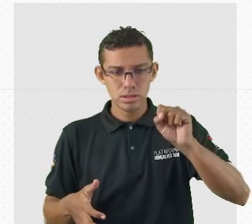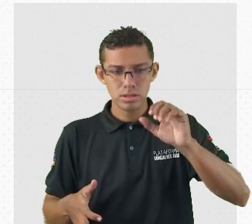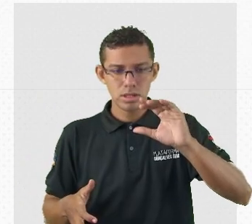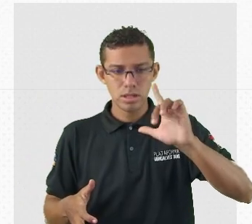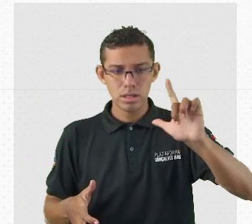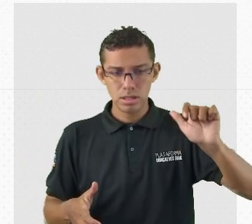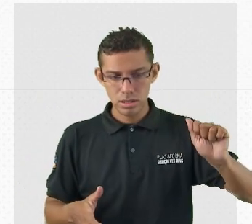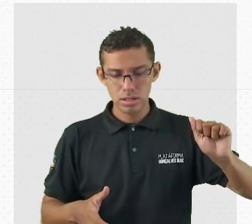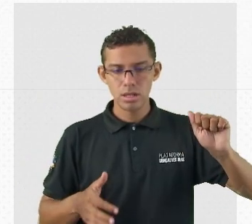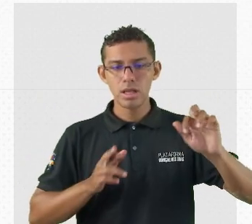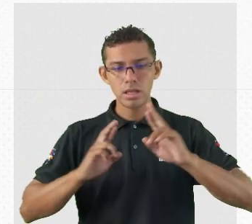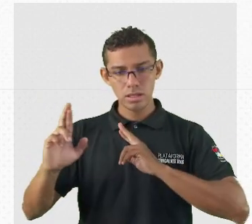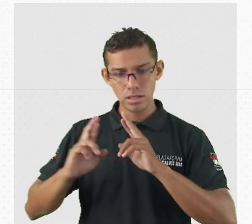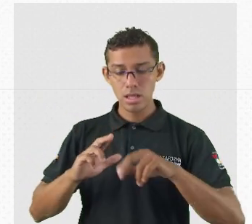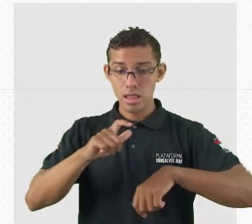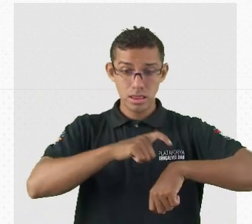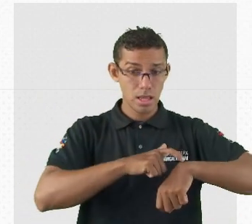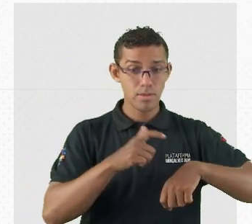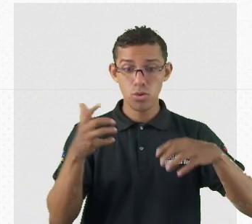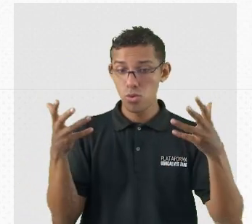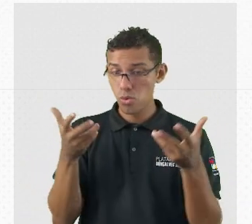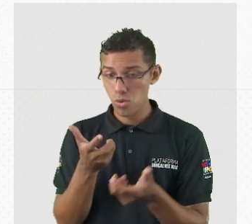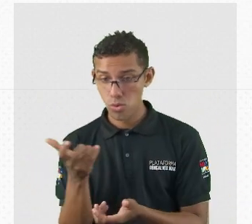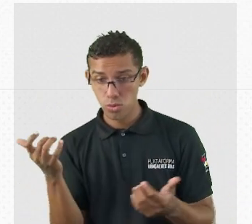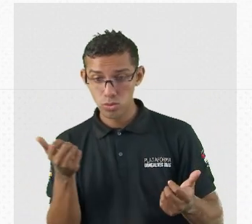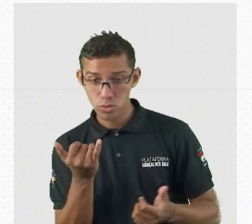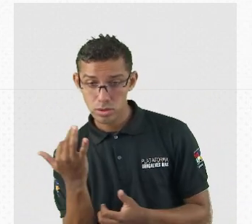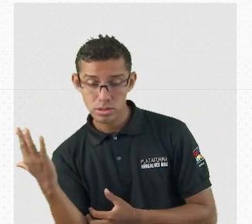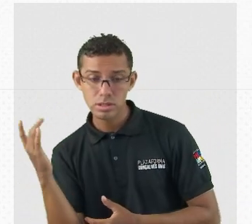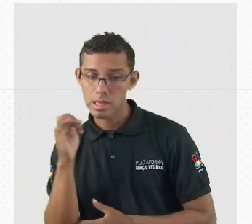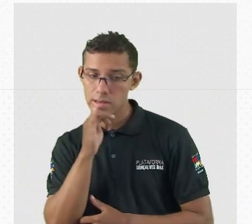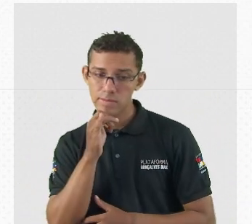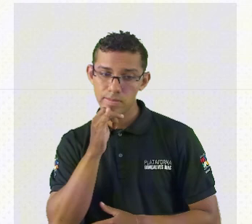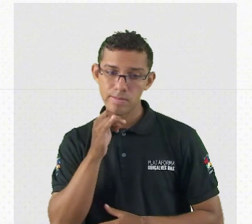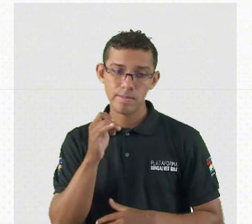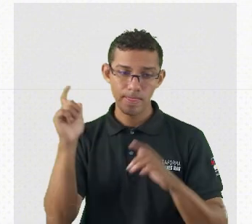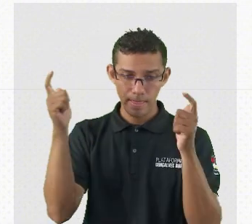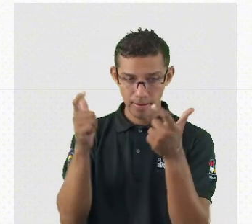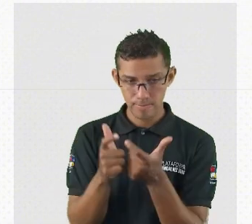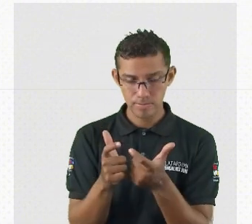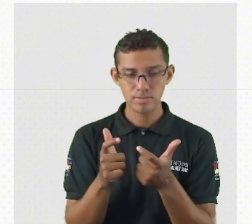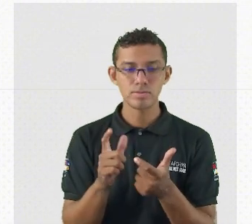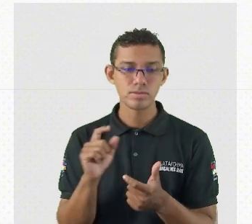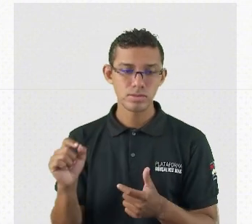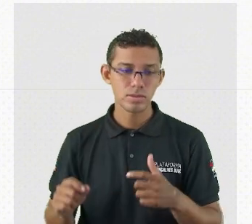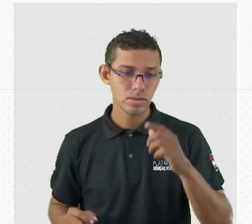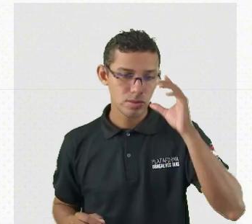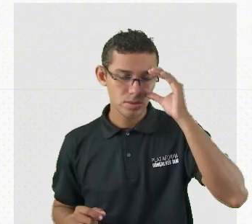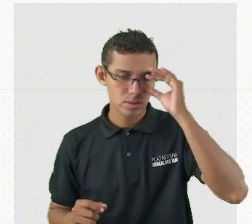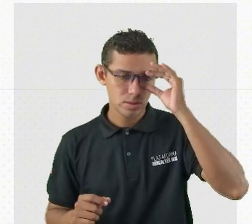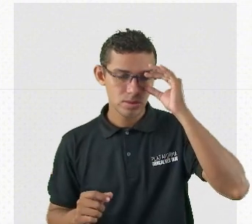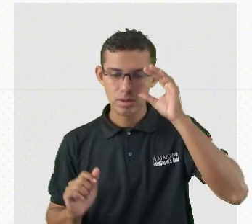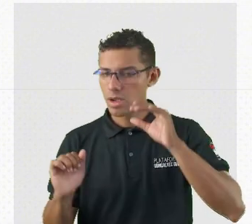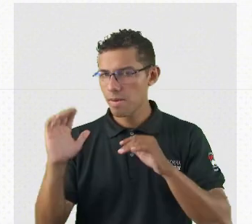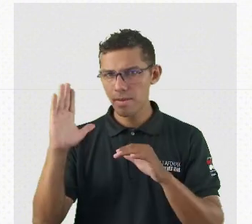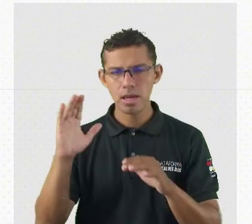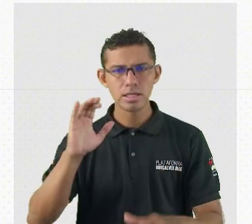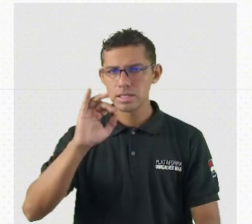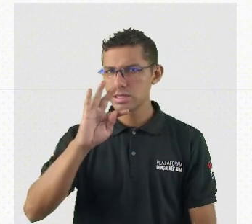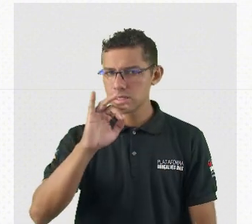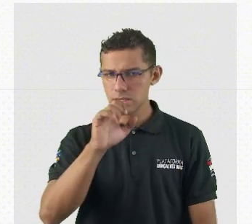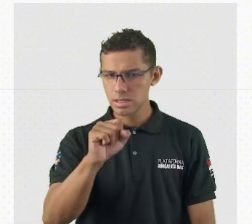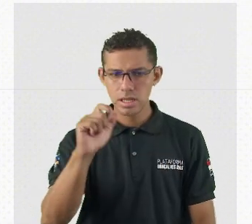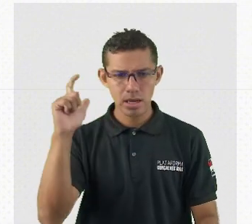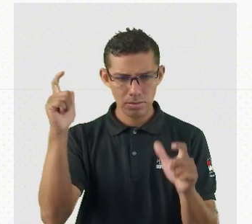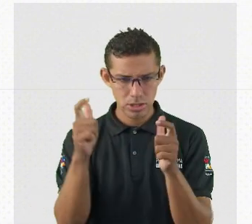essa relação tempo-quantidade, diminuindo a produção de tempo em relação à quantidade, ou seja, eu produzo cada vez mais itens numa menor